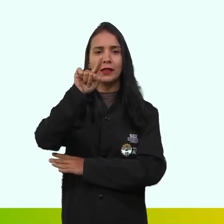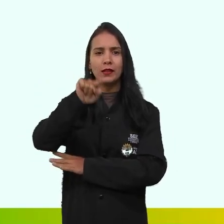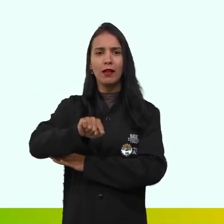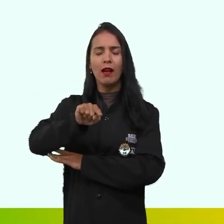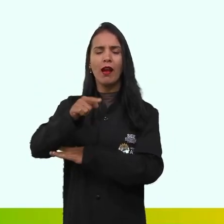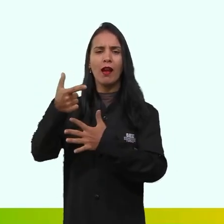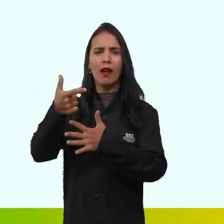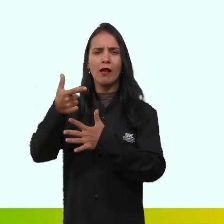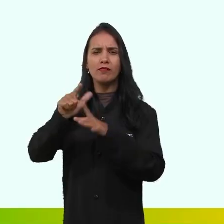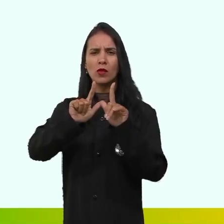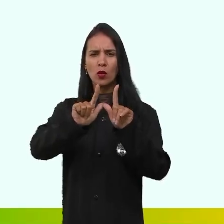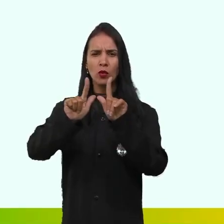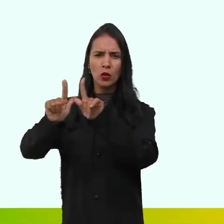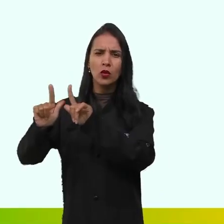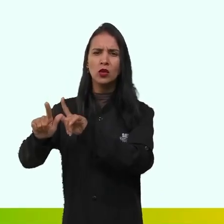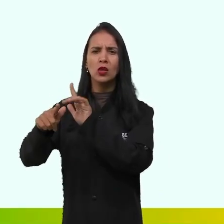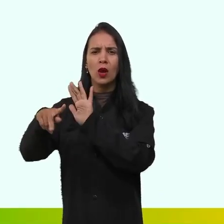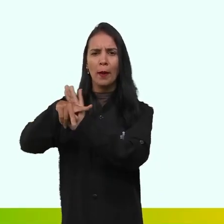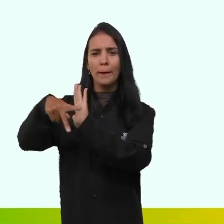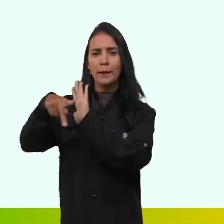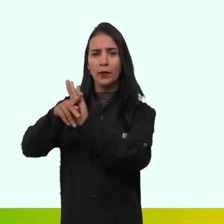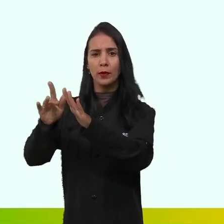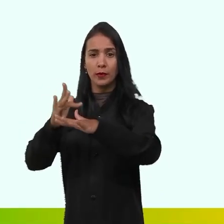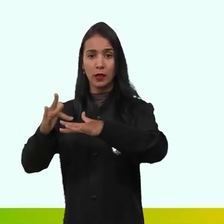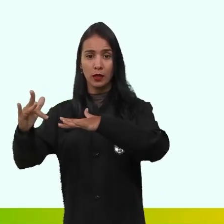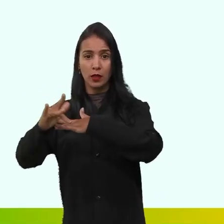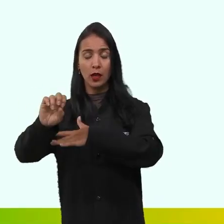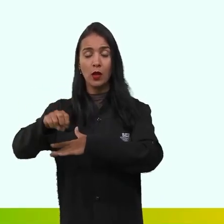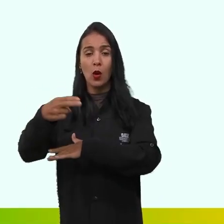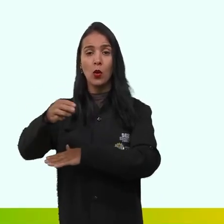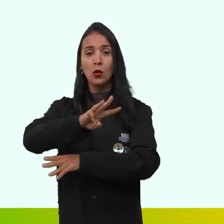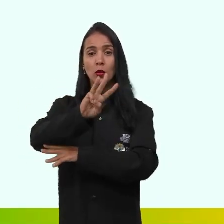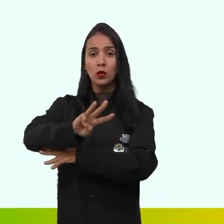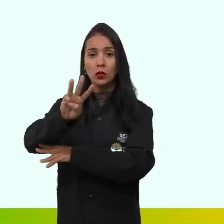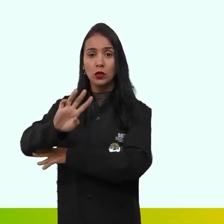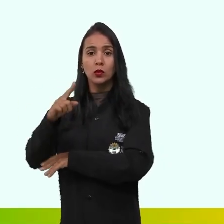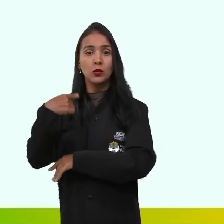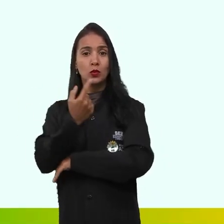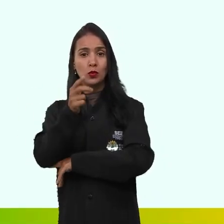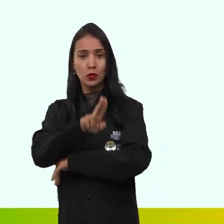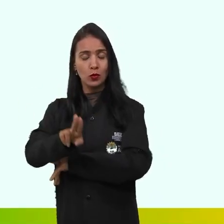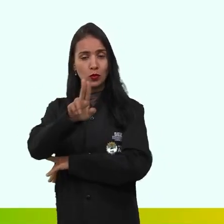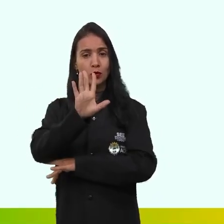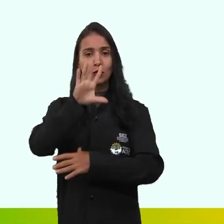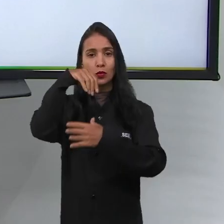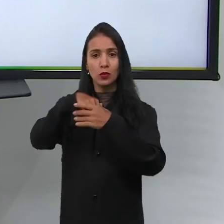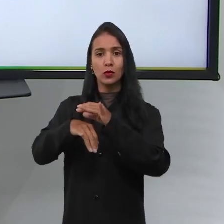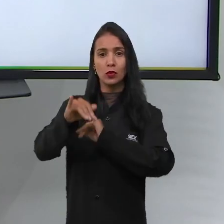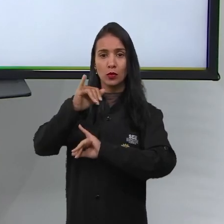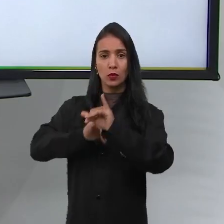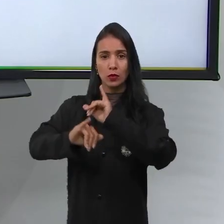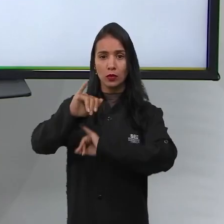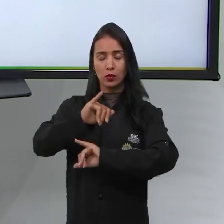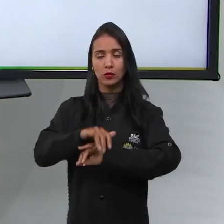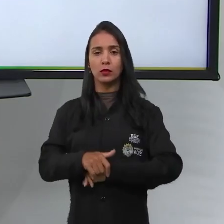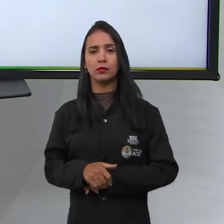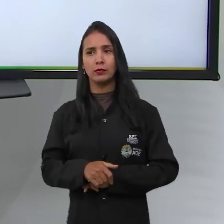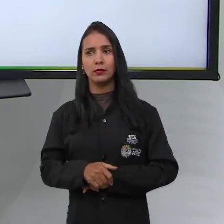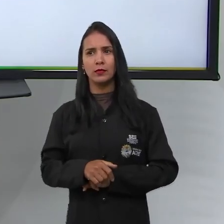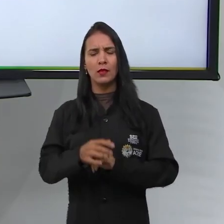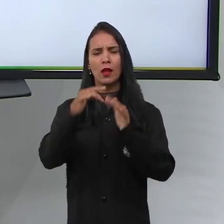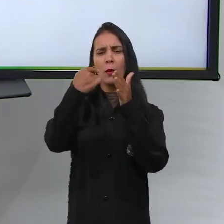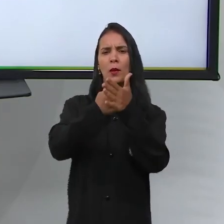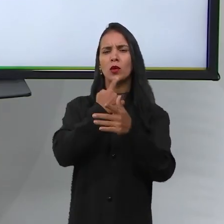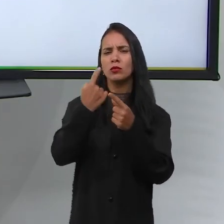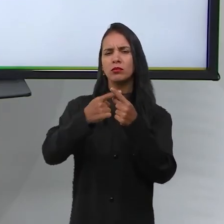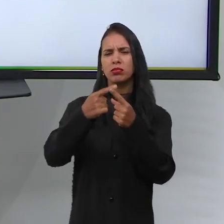aí de redes sociais ou plataformas que são utilizadas na internet. Por que eu trouxe para vocês essa